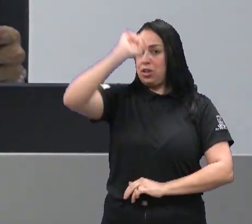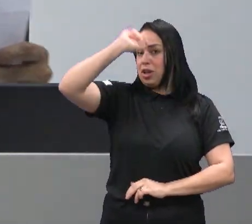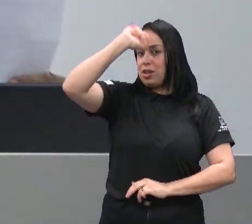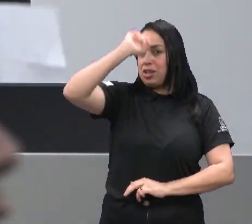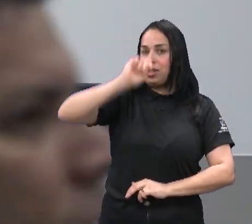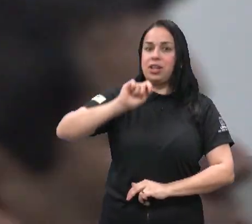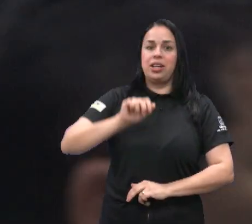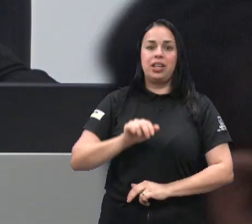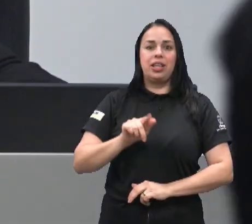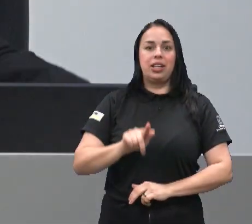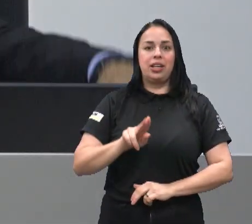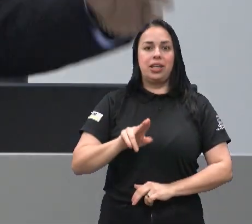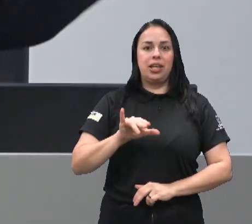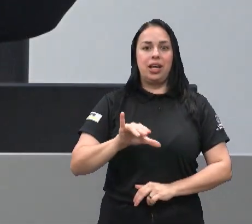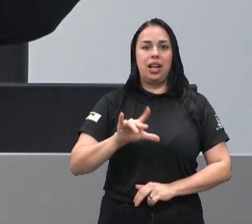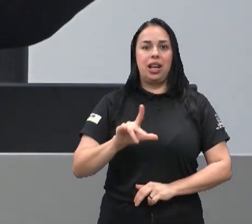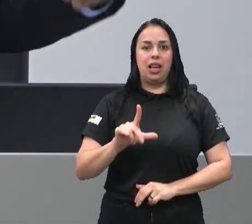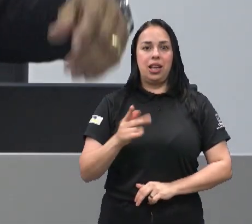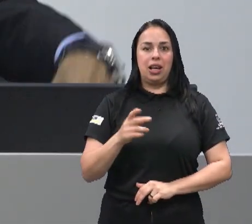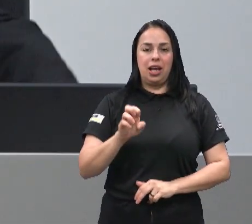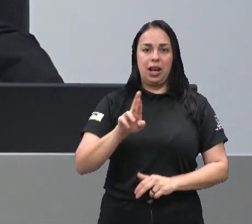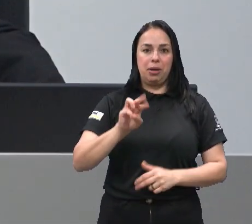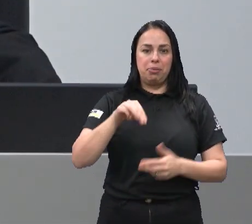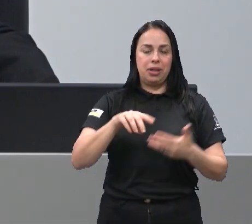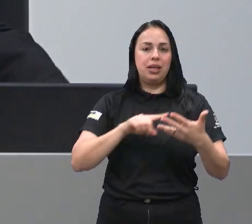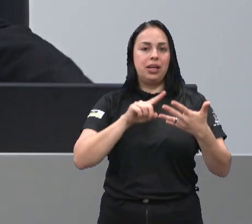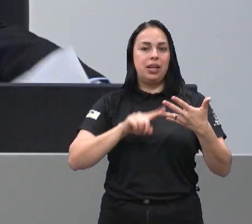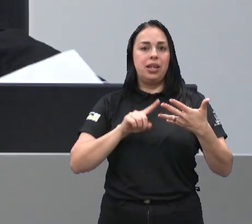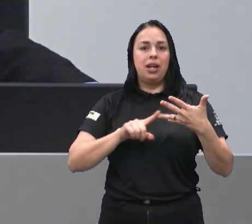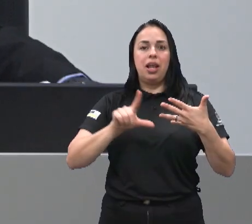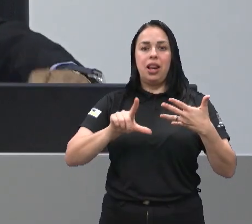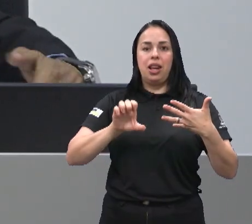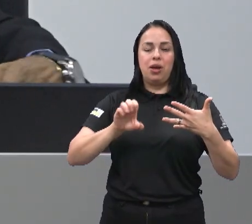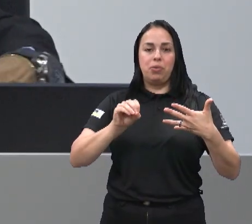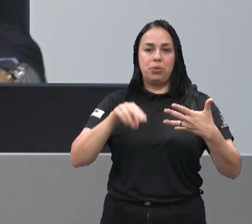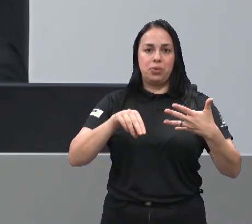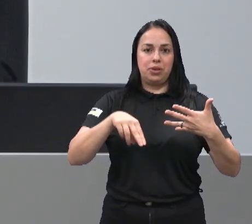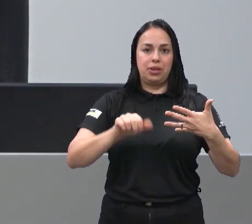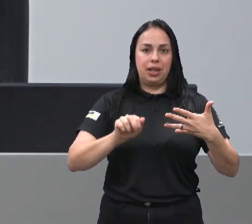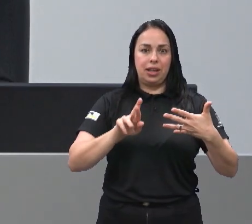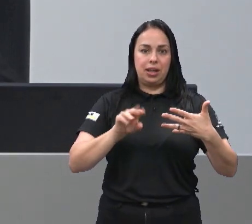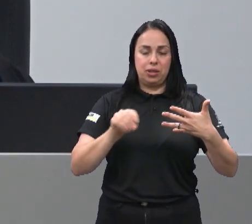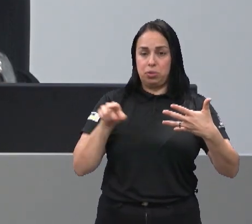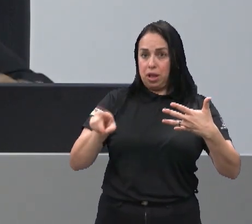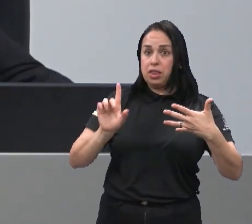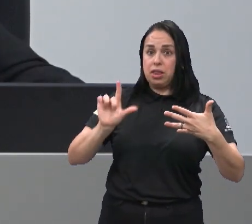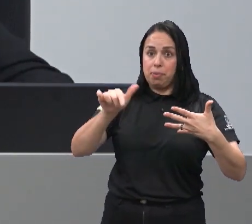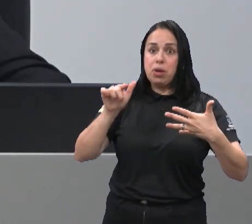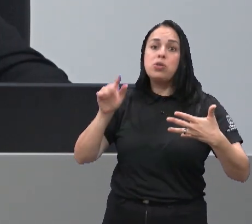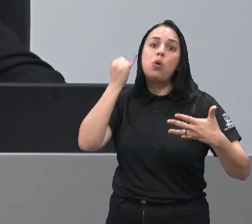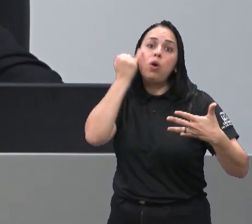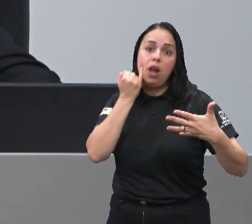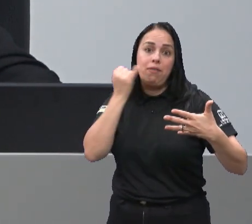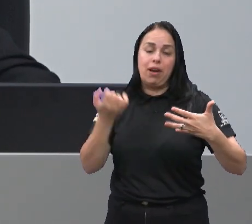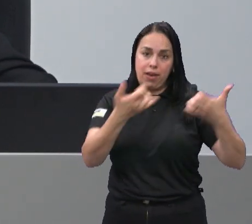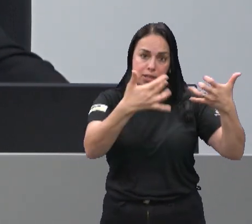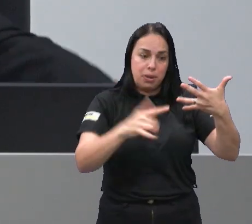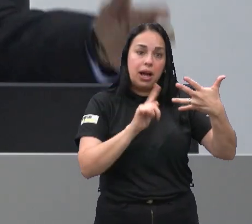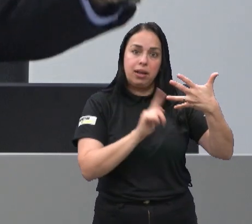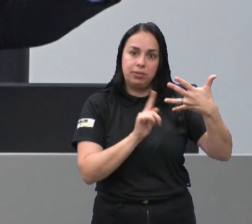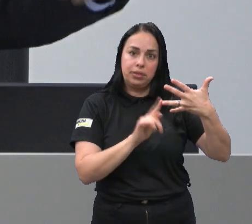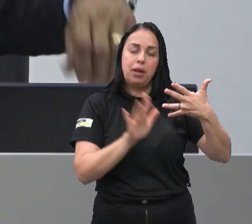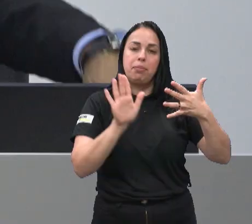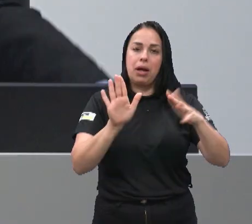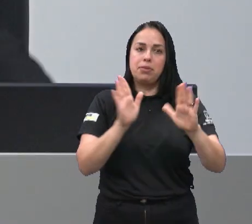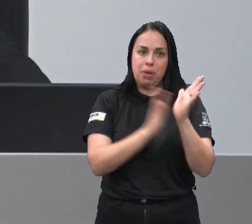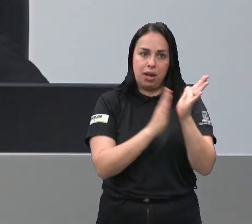Leonardo Silva, que daqui a pouco o Zé Luiz, deixar essa honra para o Zé Luiz, mas de antemão quero dar parabéns, o Zé Luiz